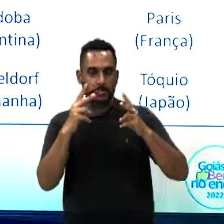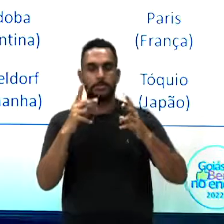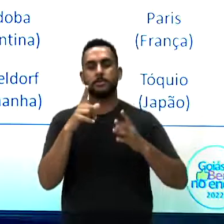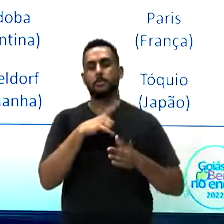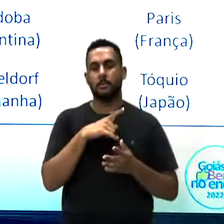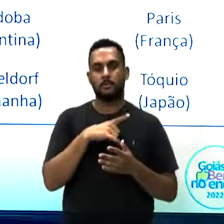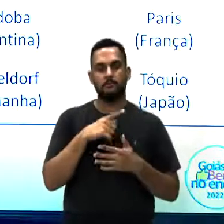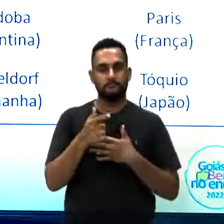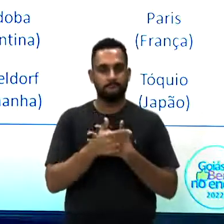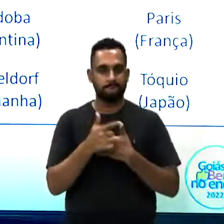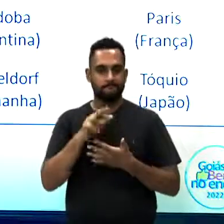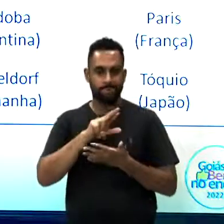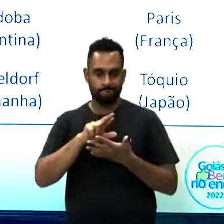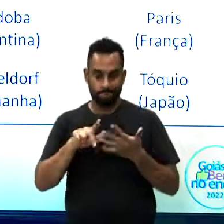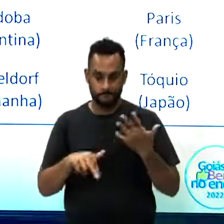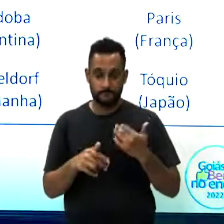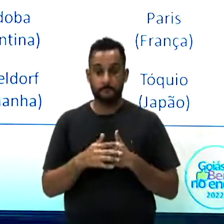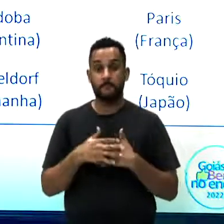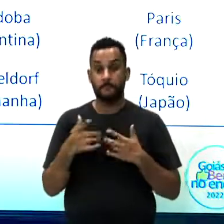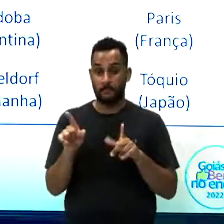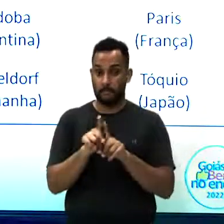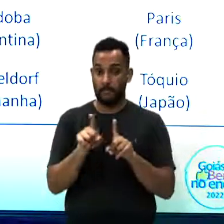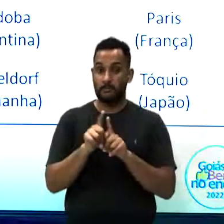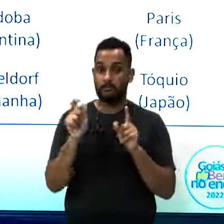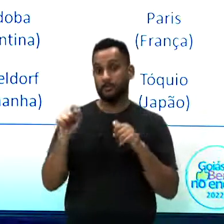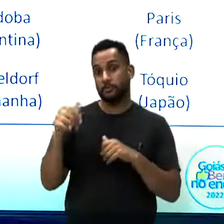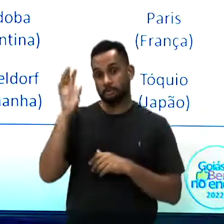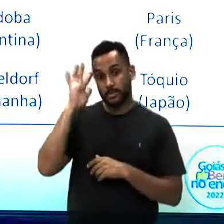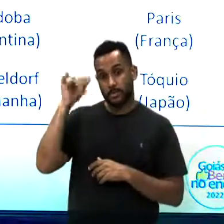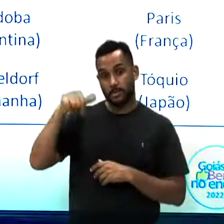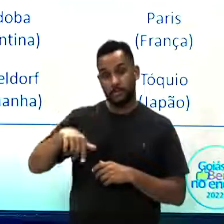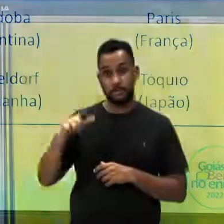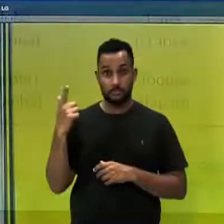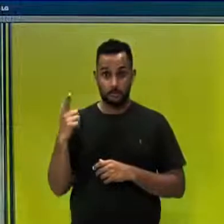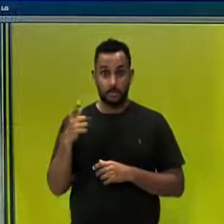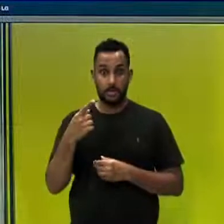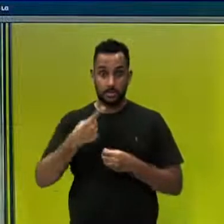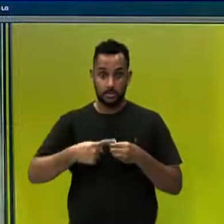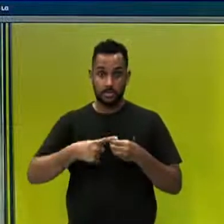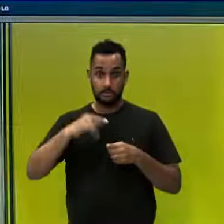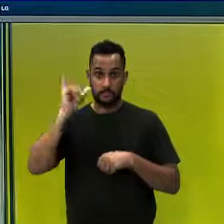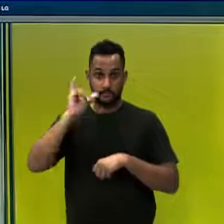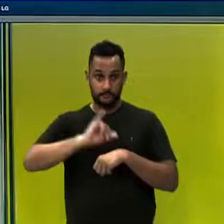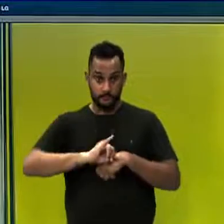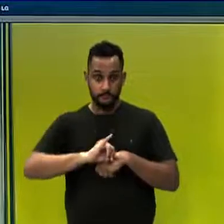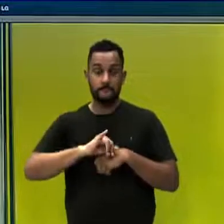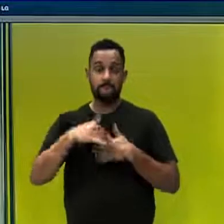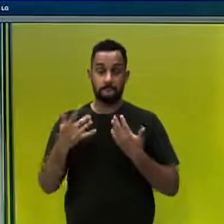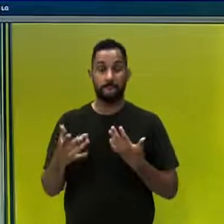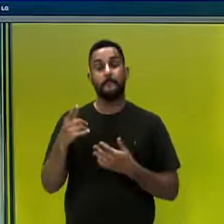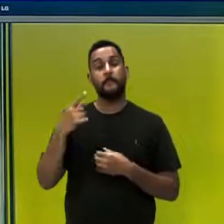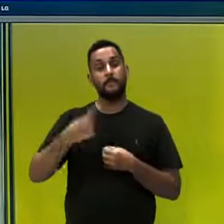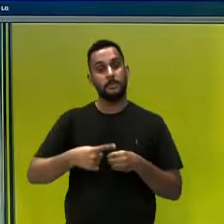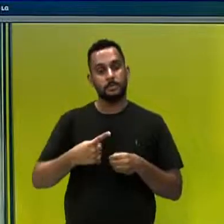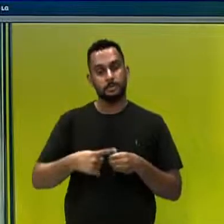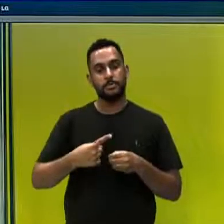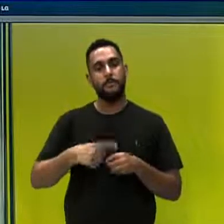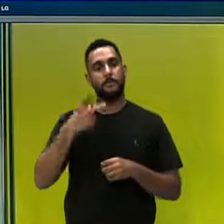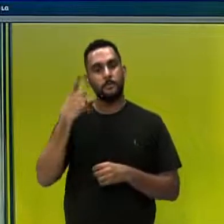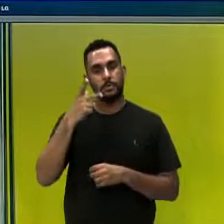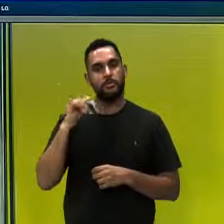várias funções. E até mesmo nós podemos trazer para Goiânia, que é uma cidade capital, então uma cidade de importância política